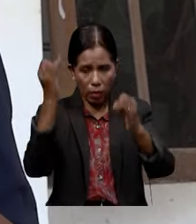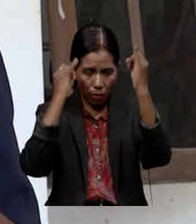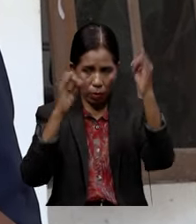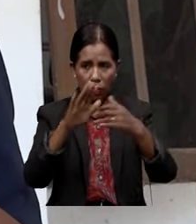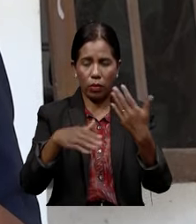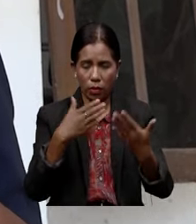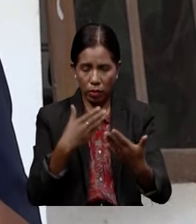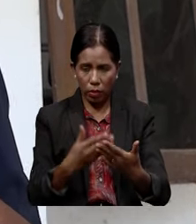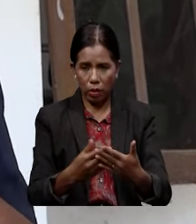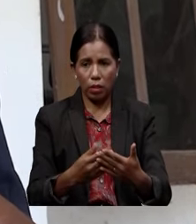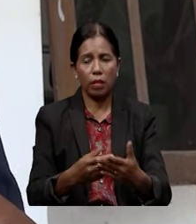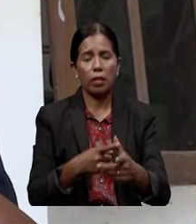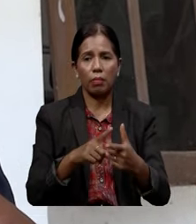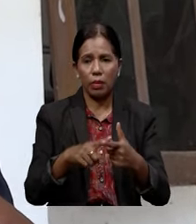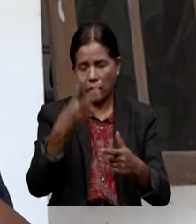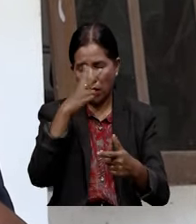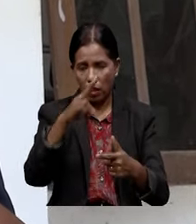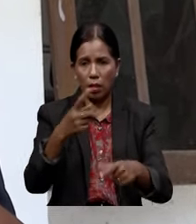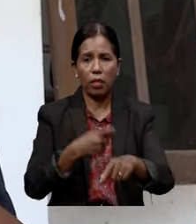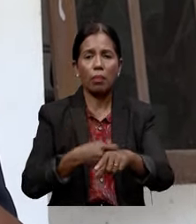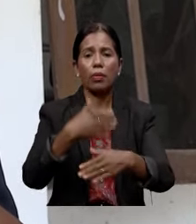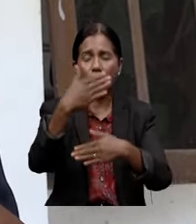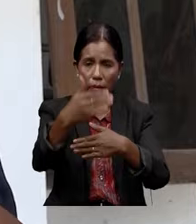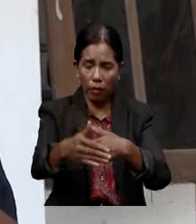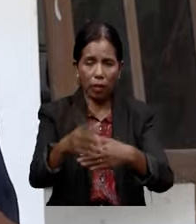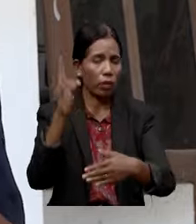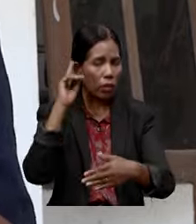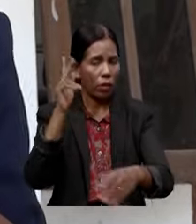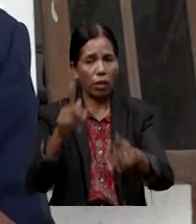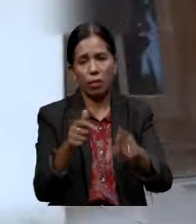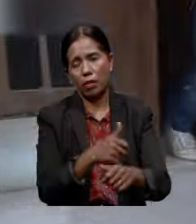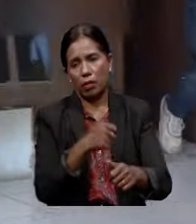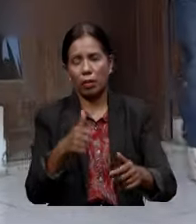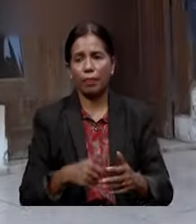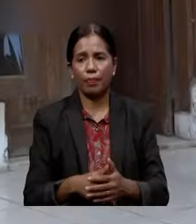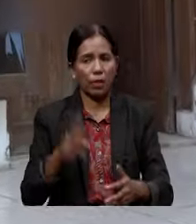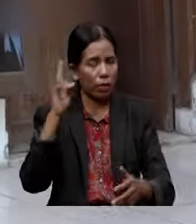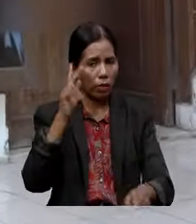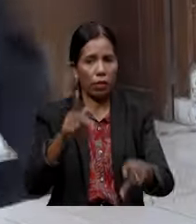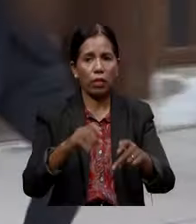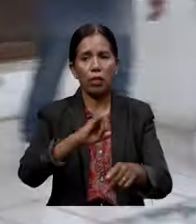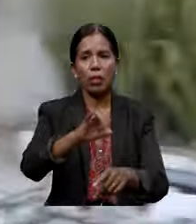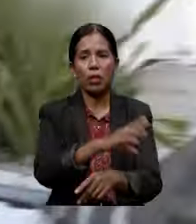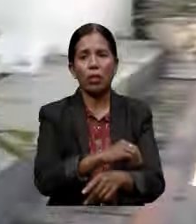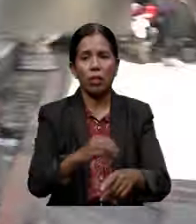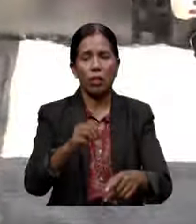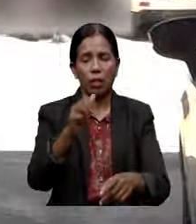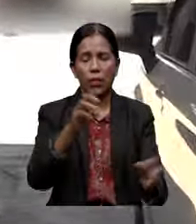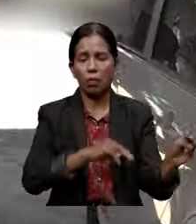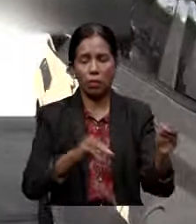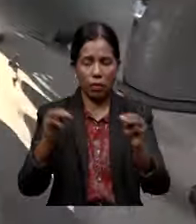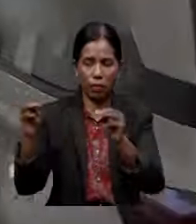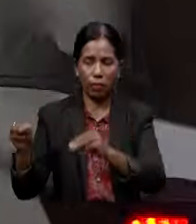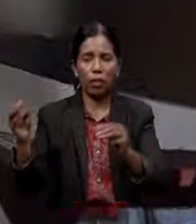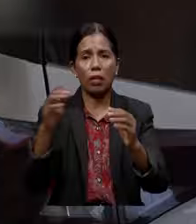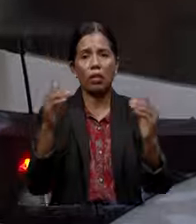se haré tempo de ir mais para tu, Ronatan, testemunha seu selo. A foi Ronatia Sassens, coletivo, a dia fale julgamento,